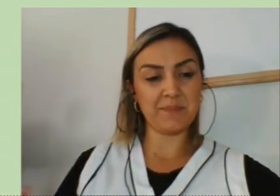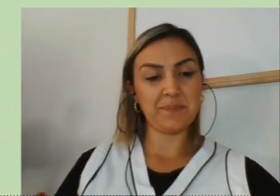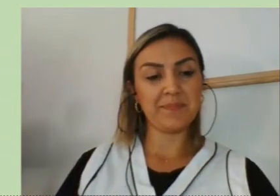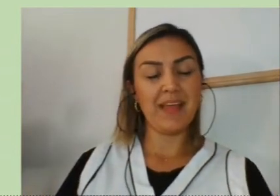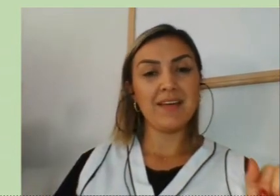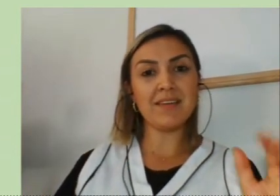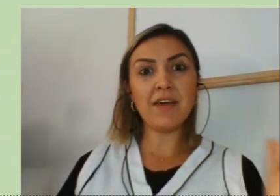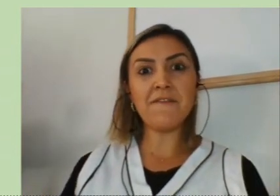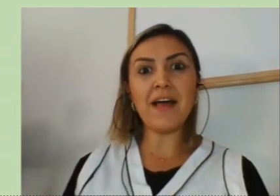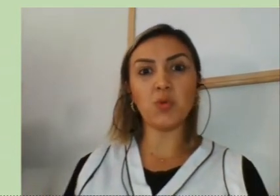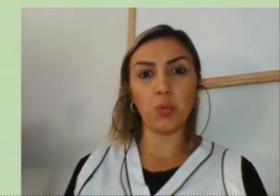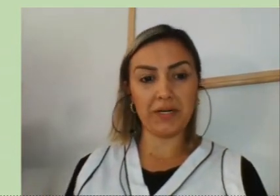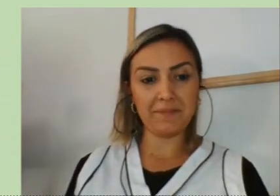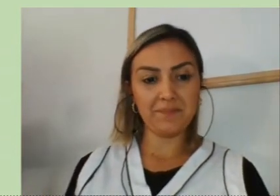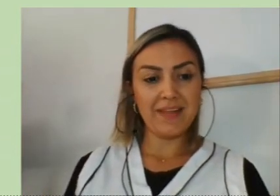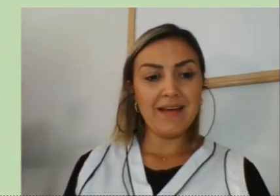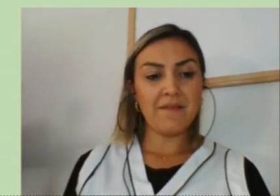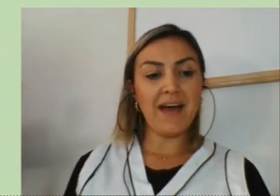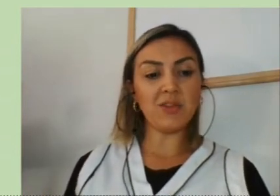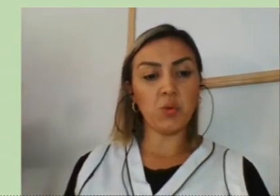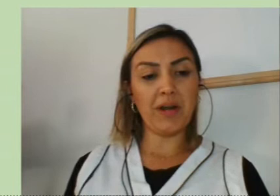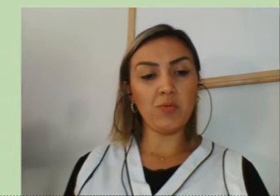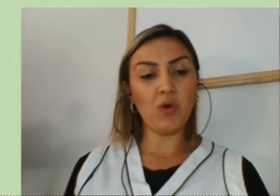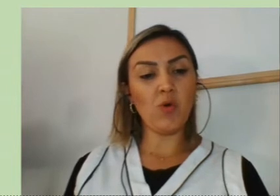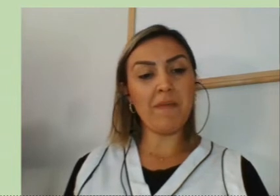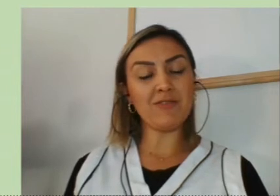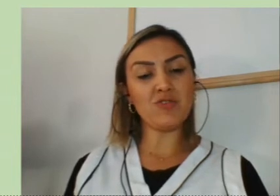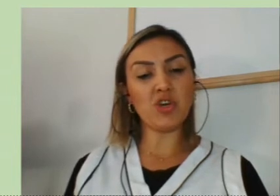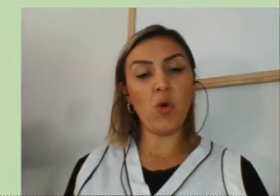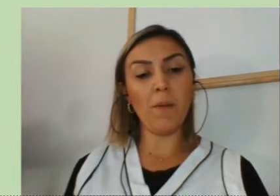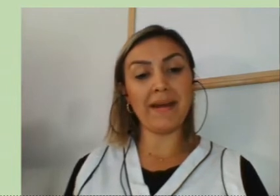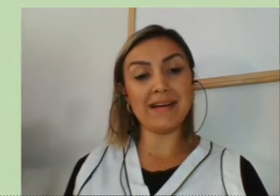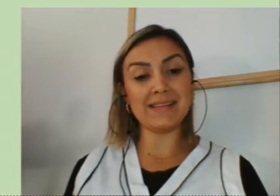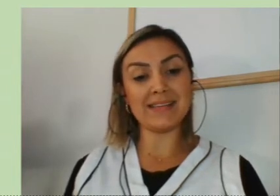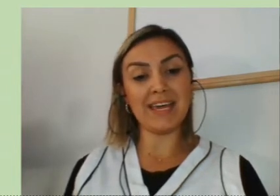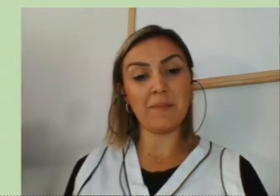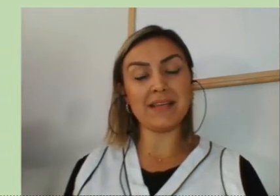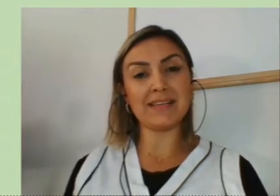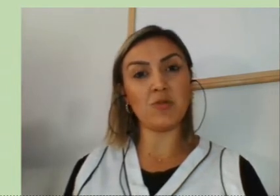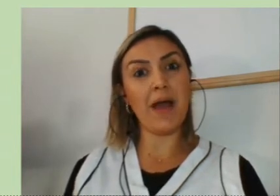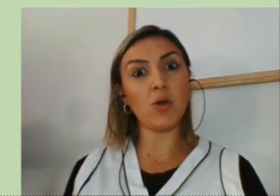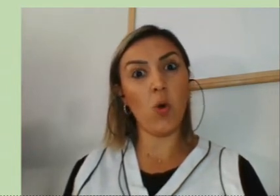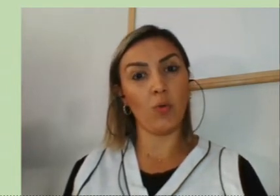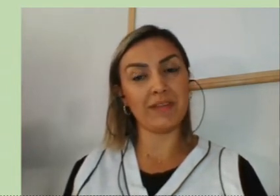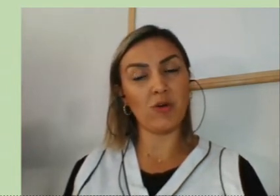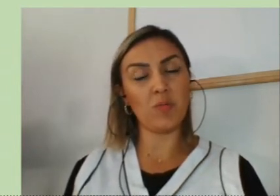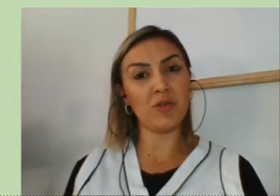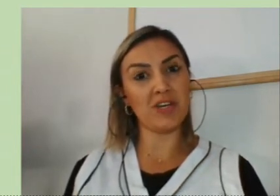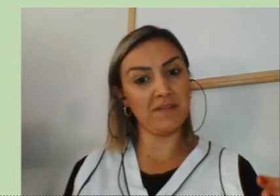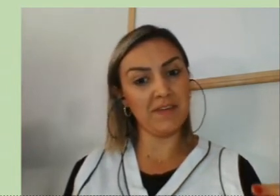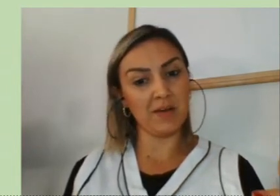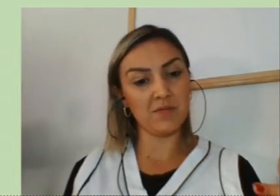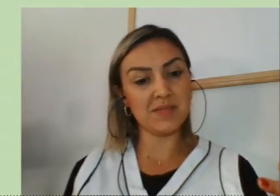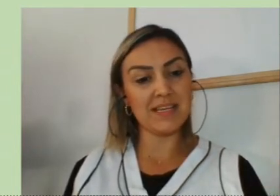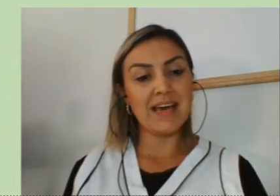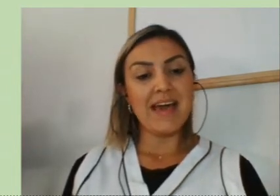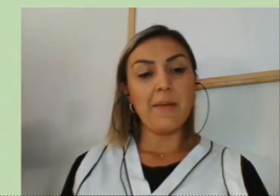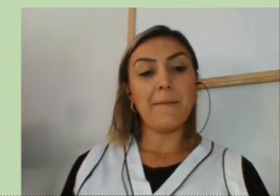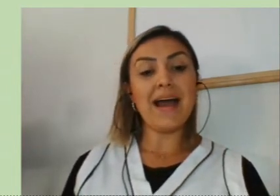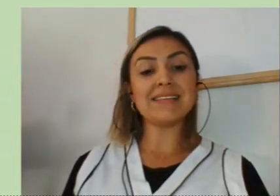diferentes? O que é fatura? Fatura é um documento de cobrança que representa uma conta, como nós já